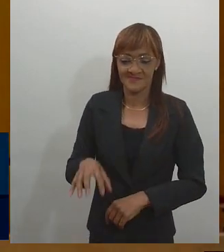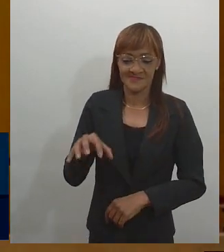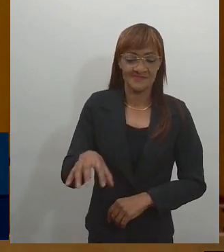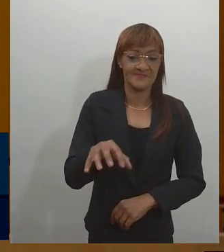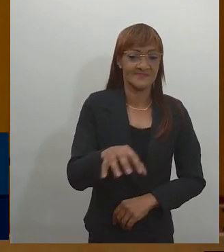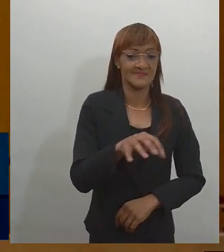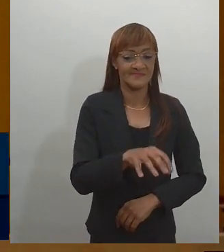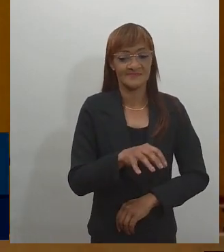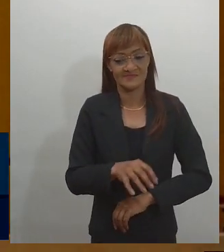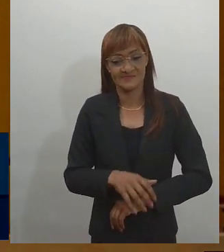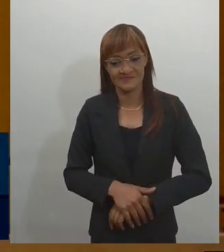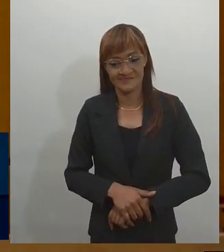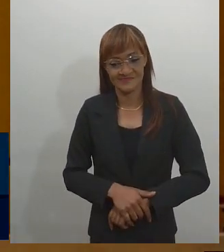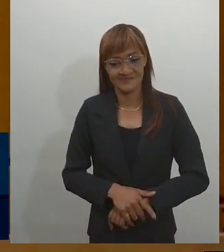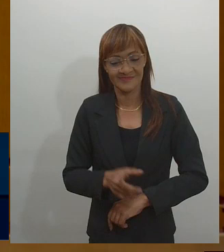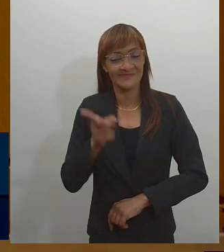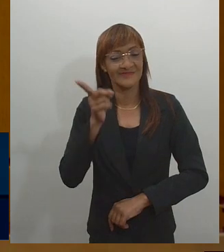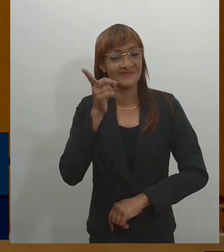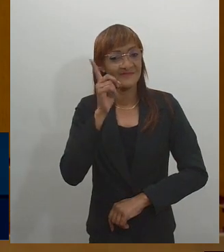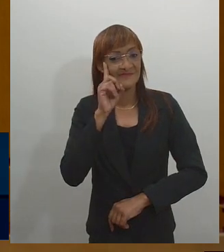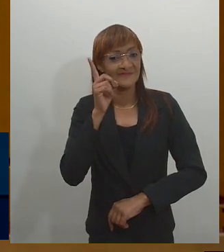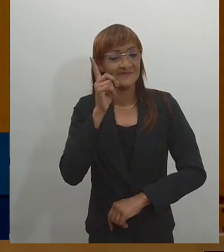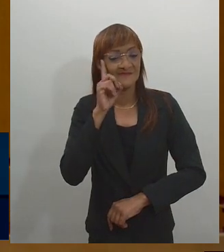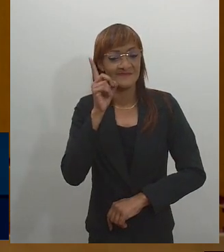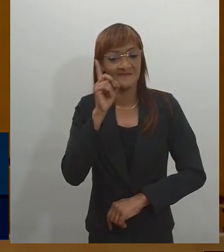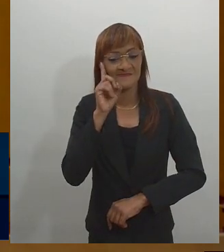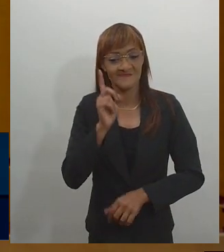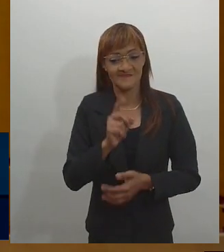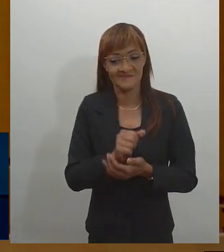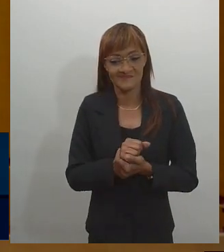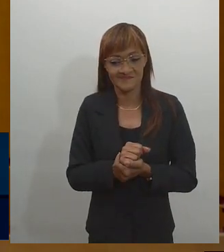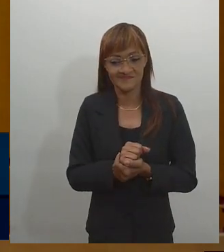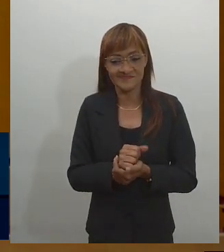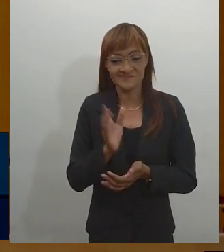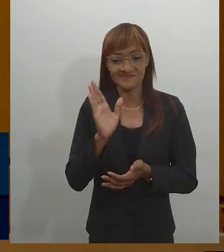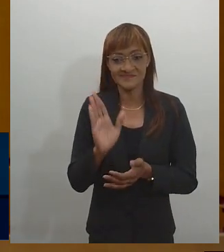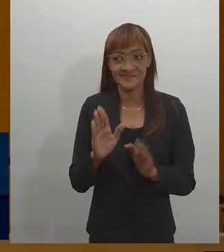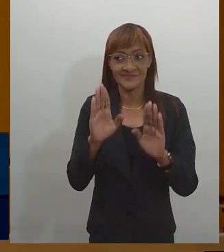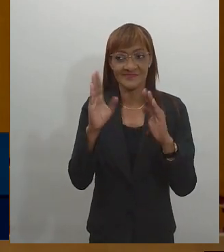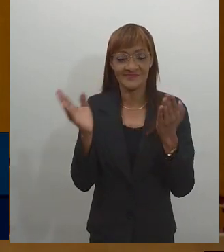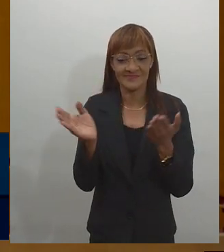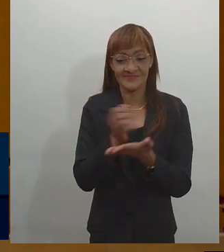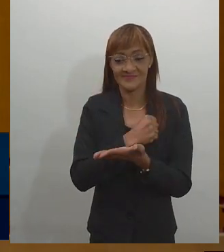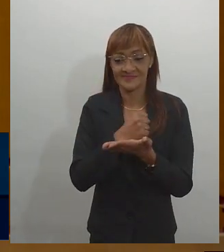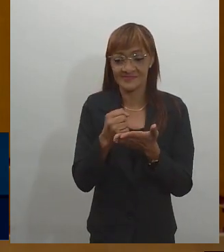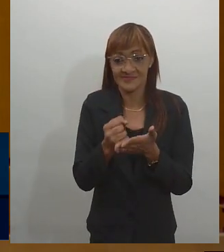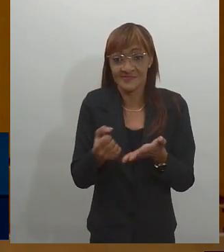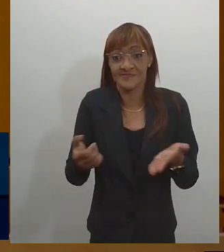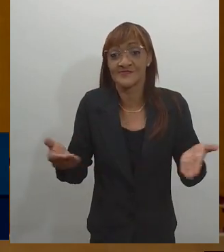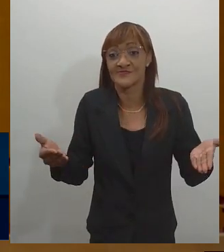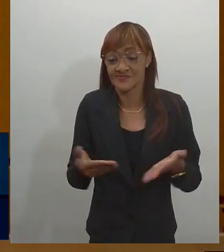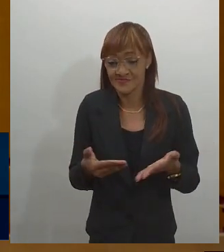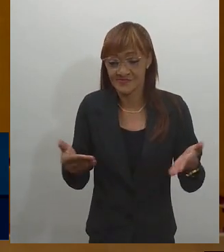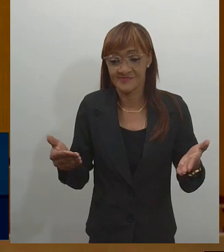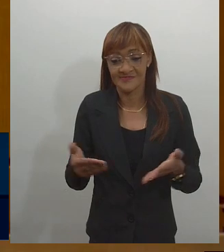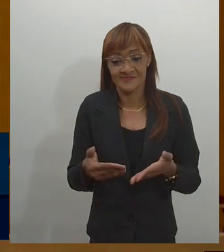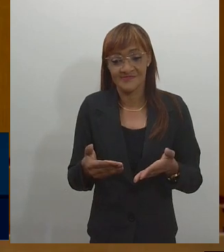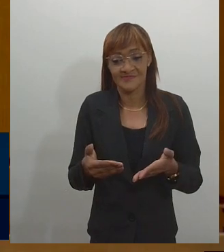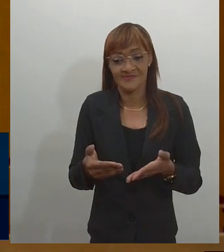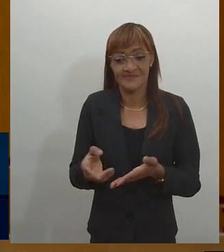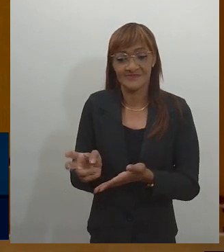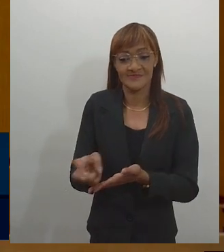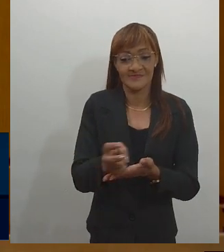noite. Já que passou-se as festas, agora é a hora de arrecadar. Ninguém tem sossego. Eu ia